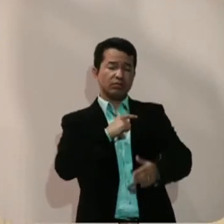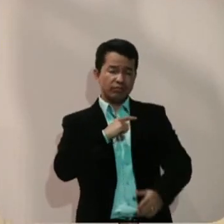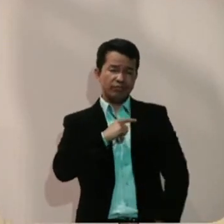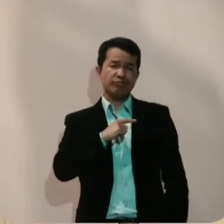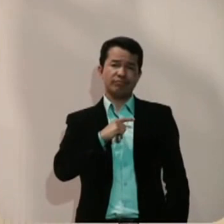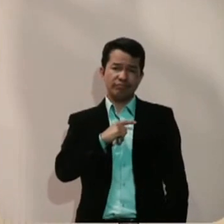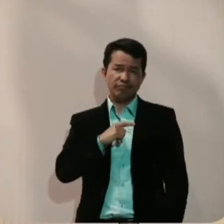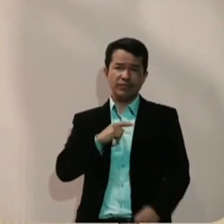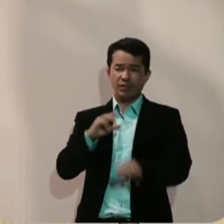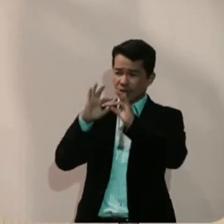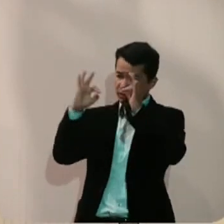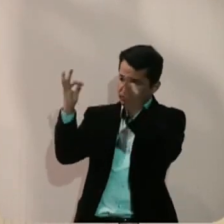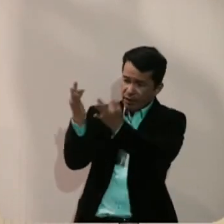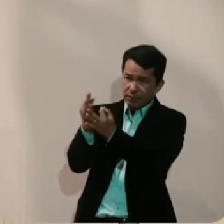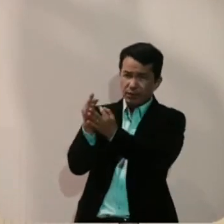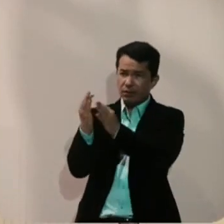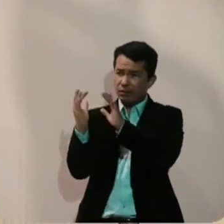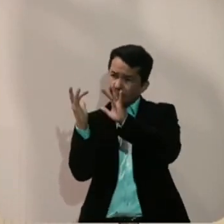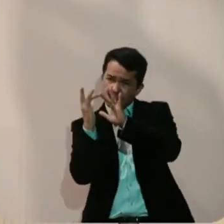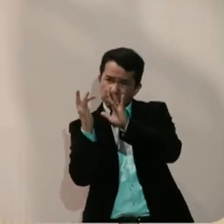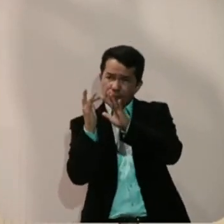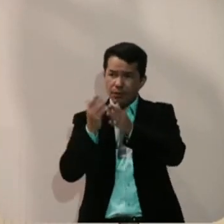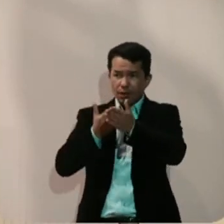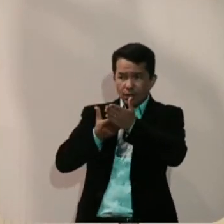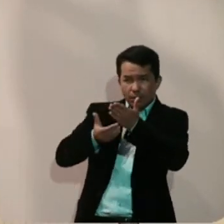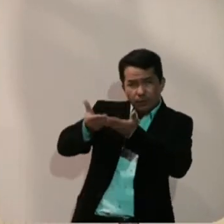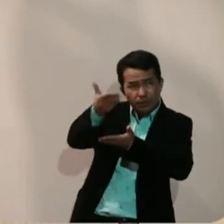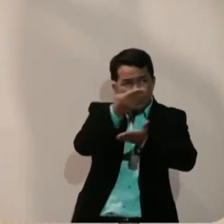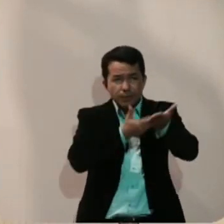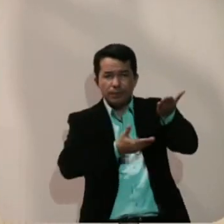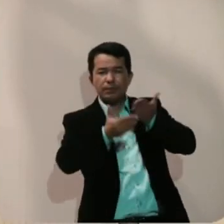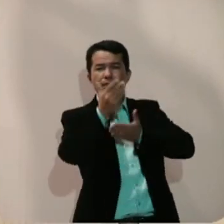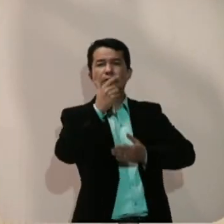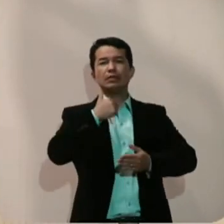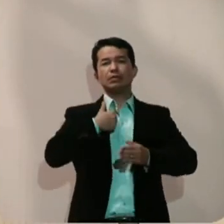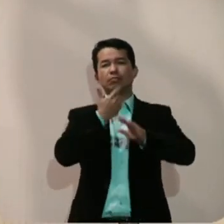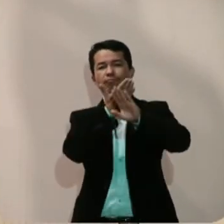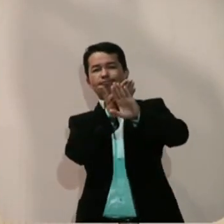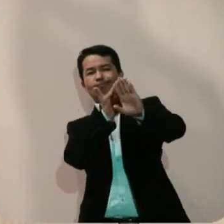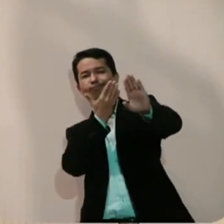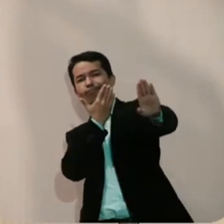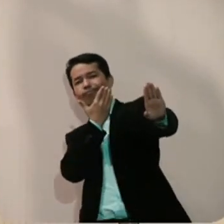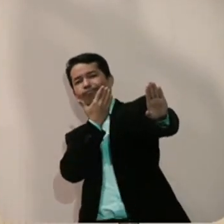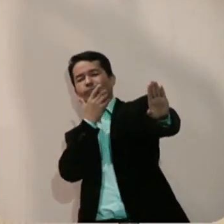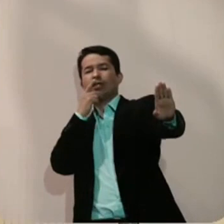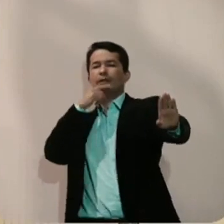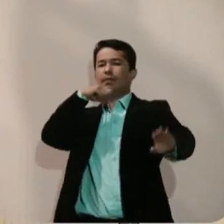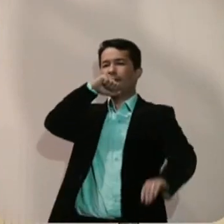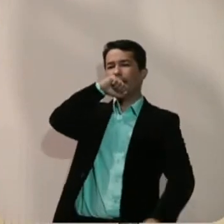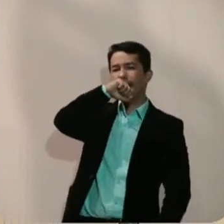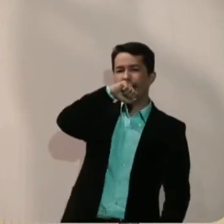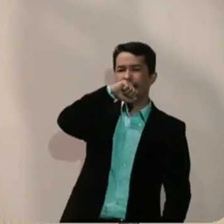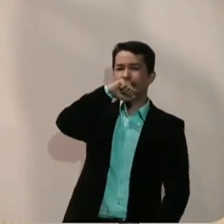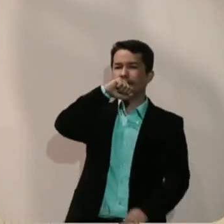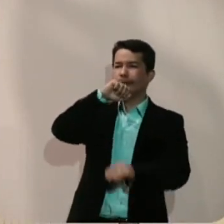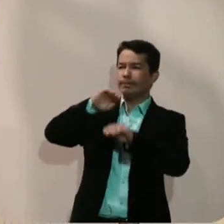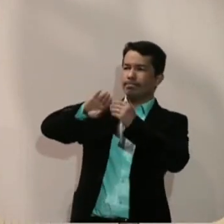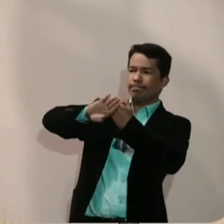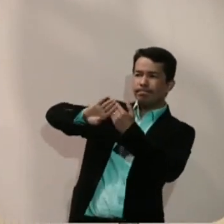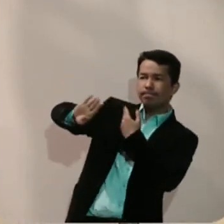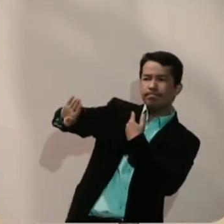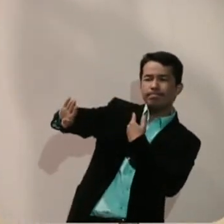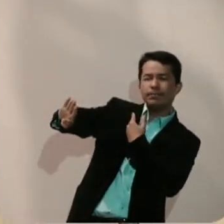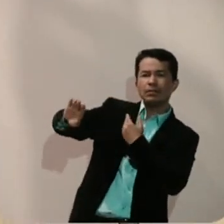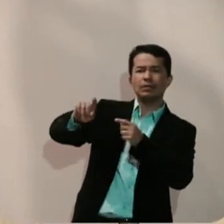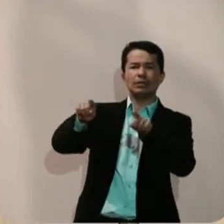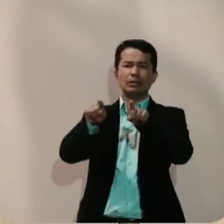de comunhão. Me distanciei do meu pai, ele de mim. E depois de anos, quando